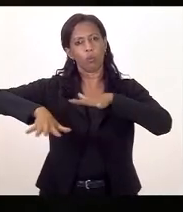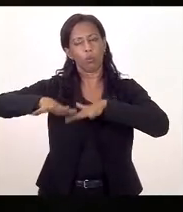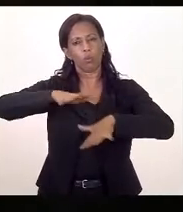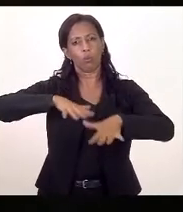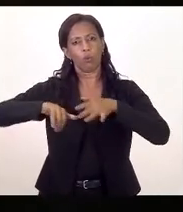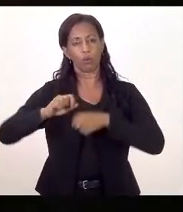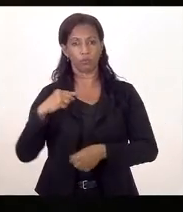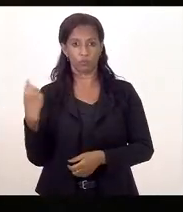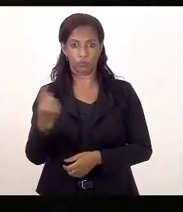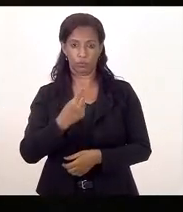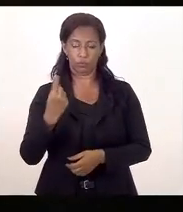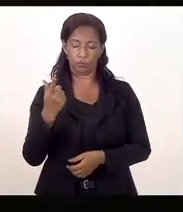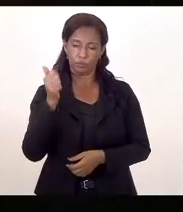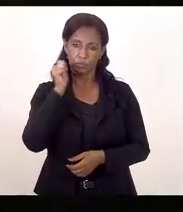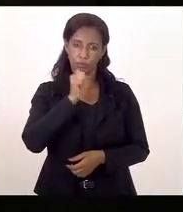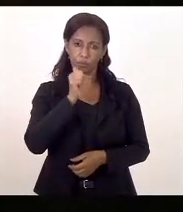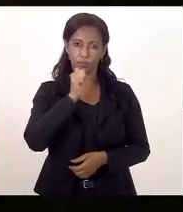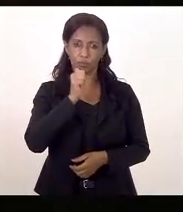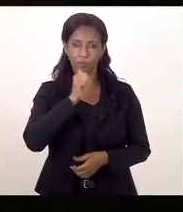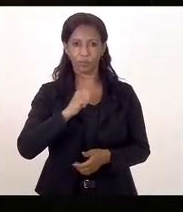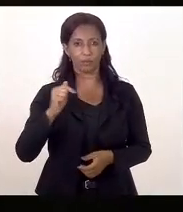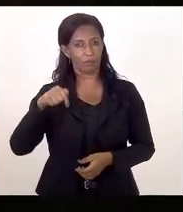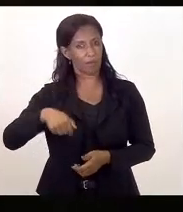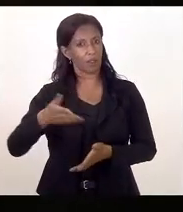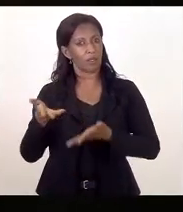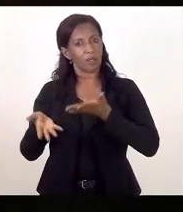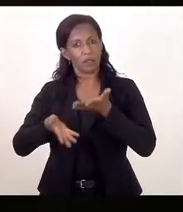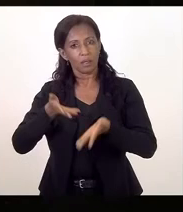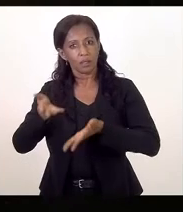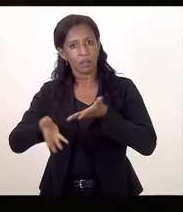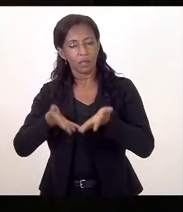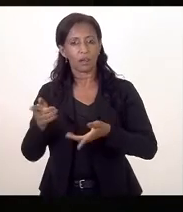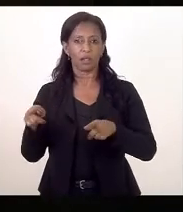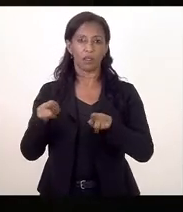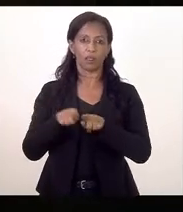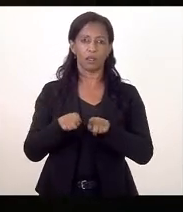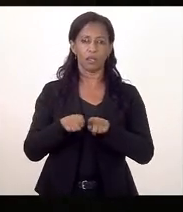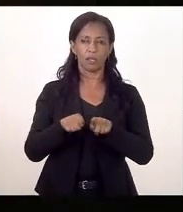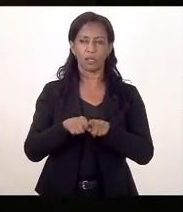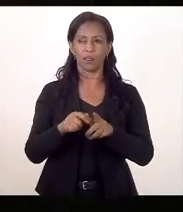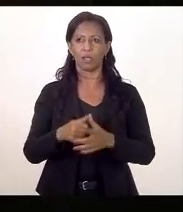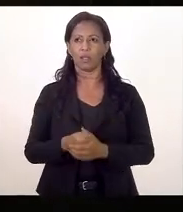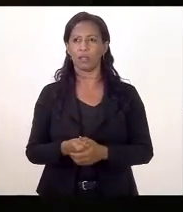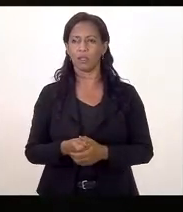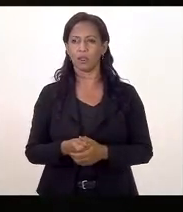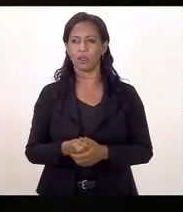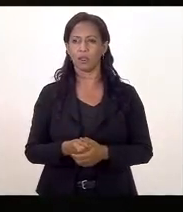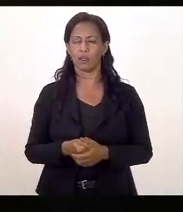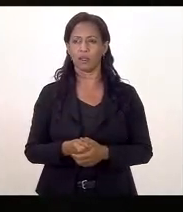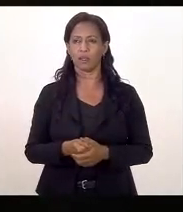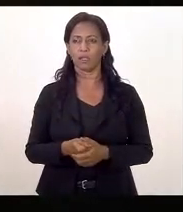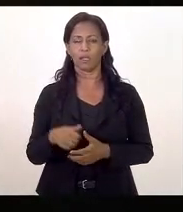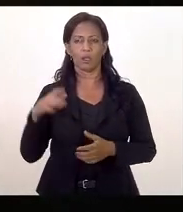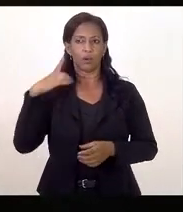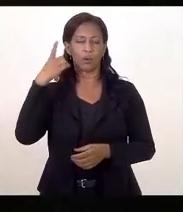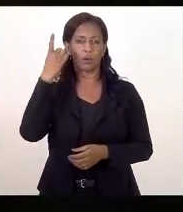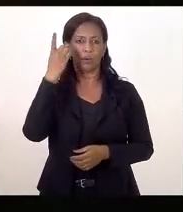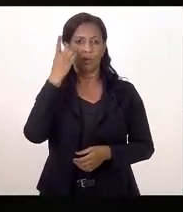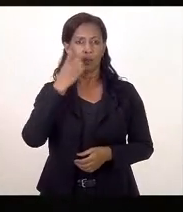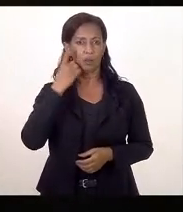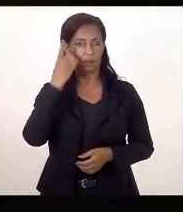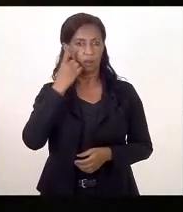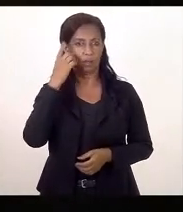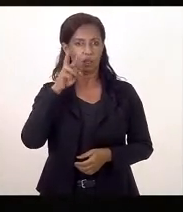Nós mulheres aqui, tratada, inclusive pela palavra da deputada Renata